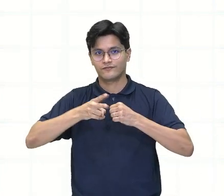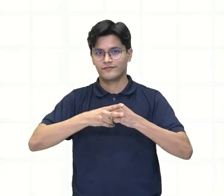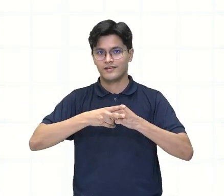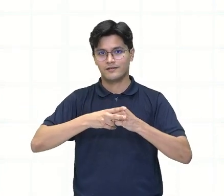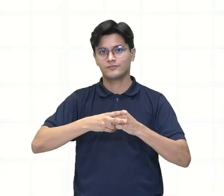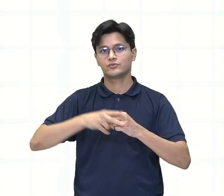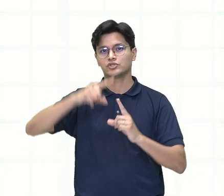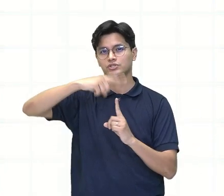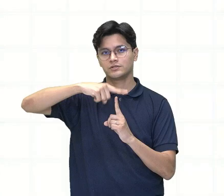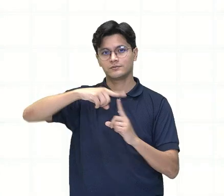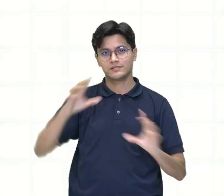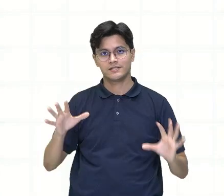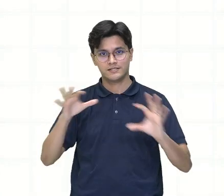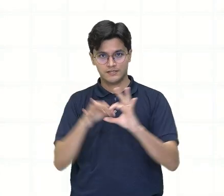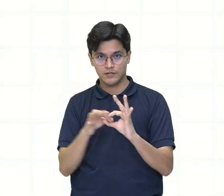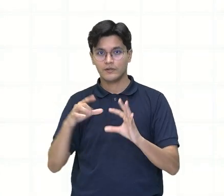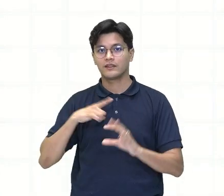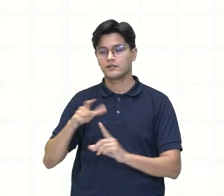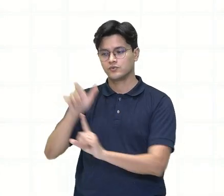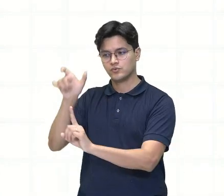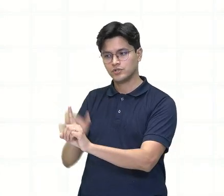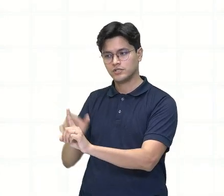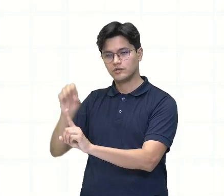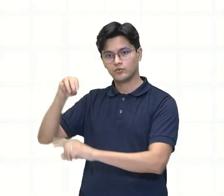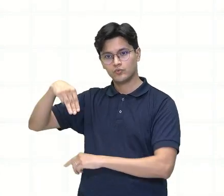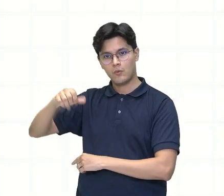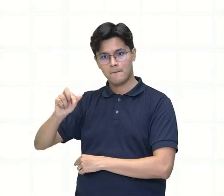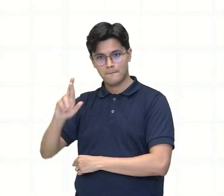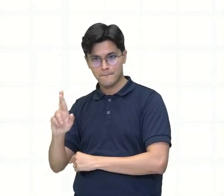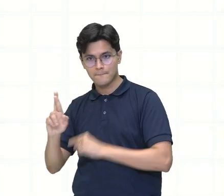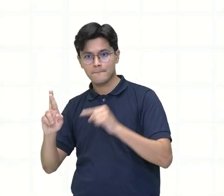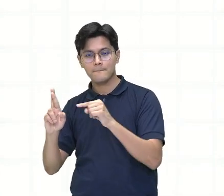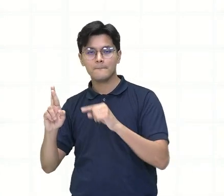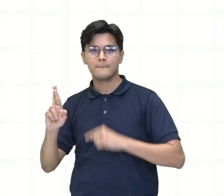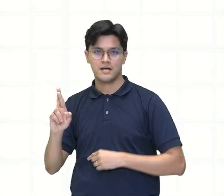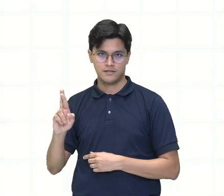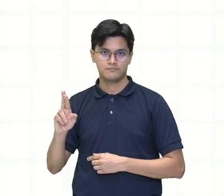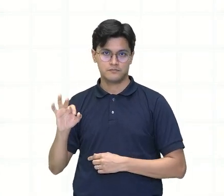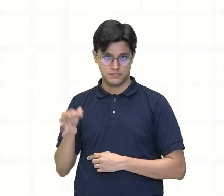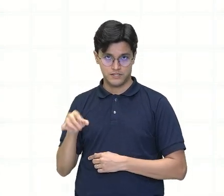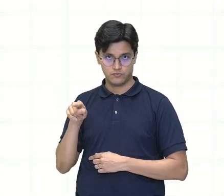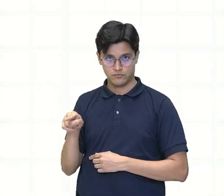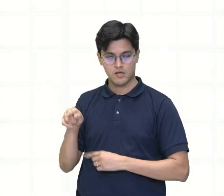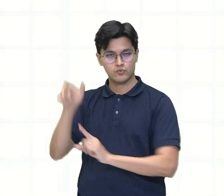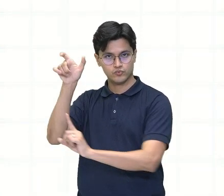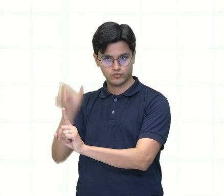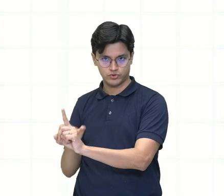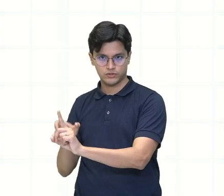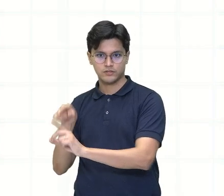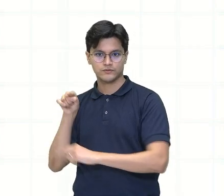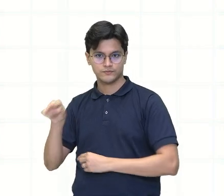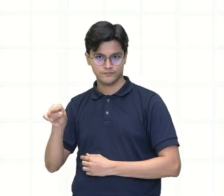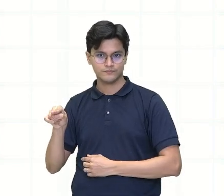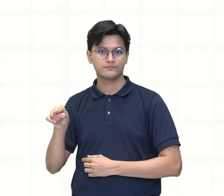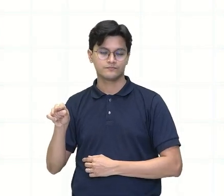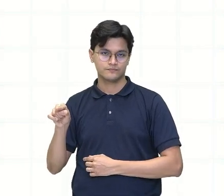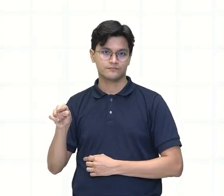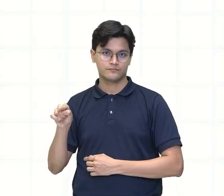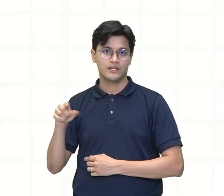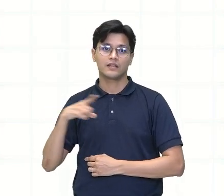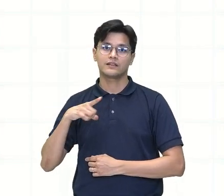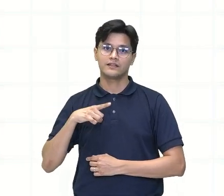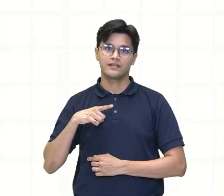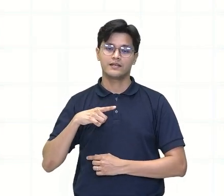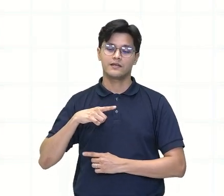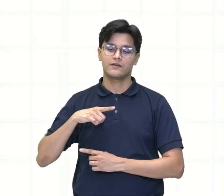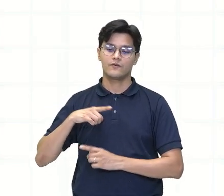mar, quem estava furioso, o mar, né? Então, o mar sujeito, sendo ligado por um